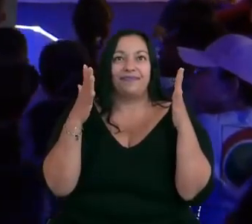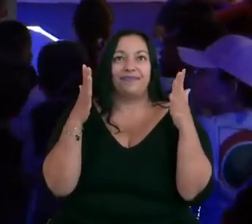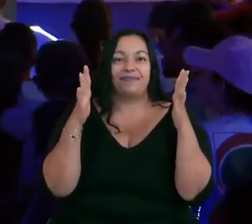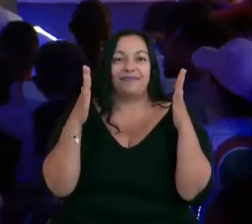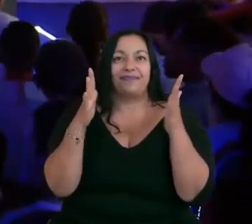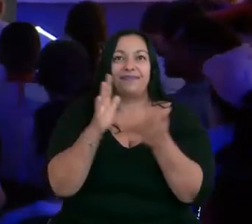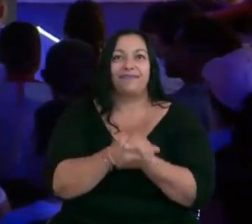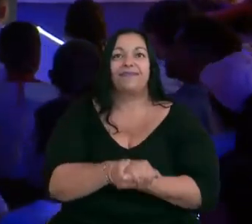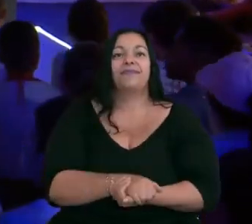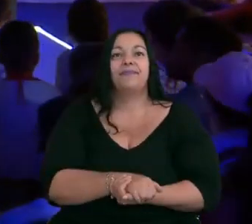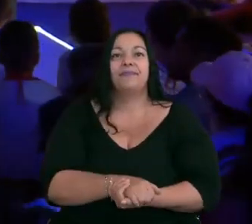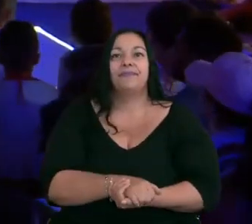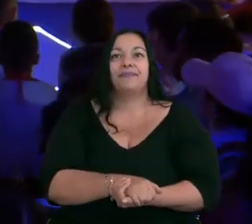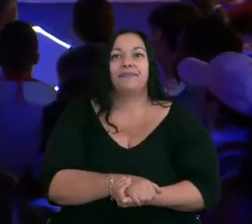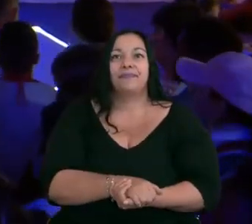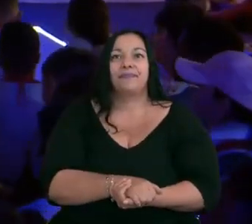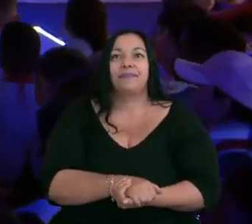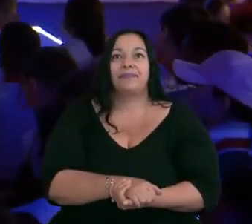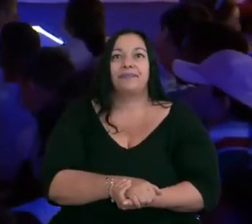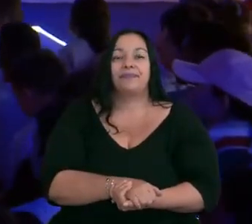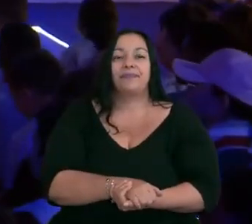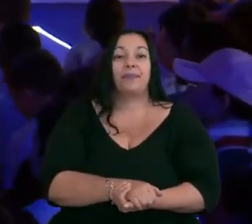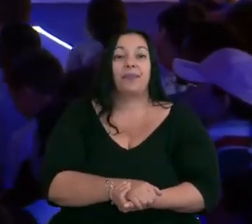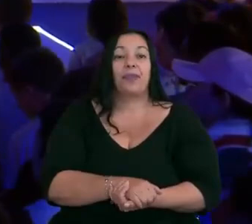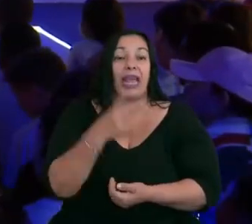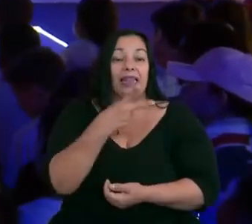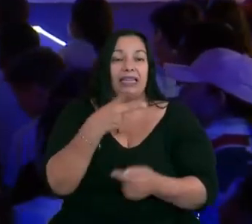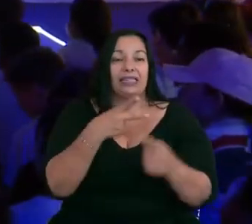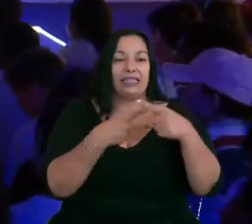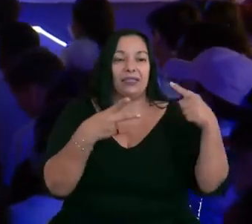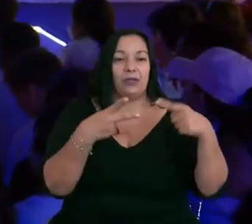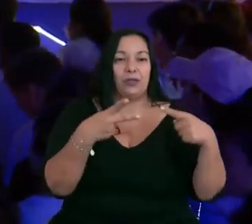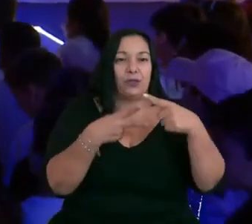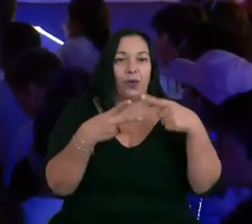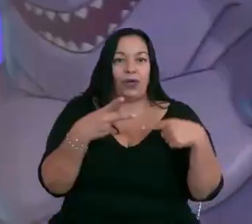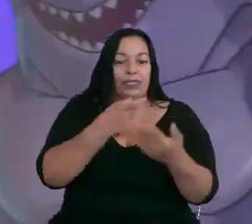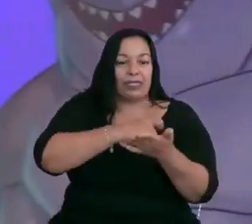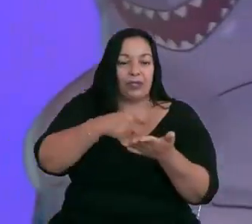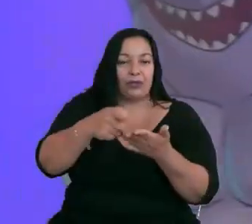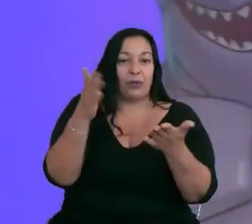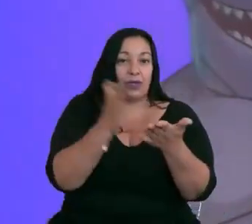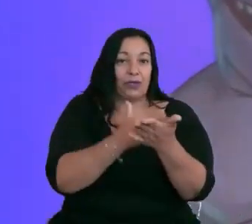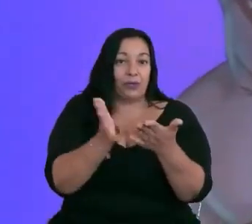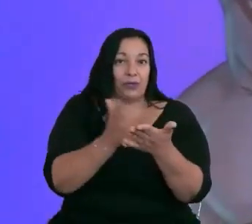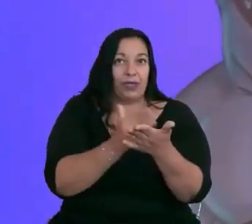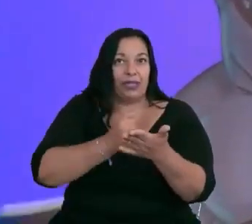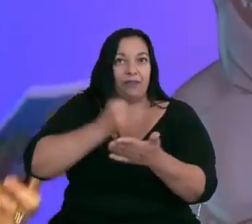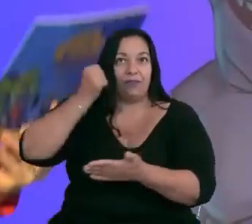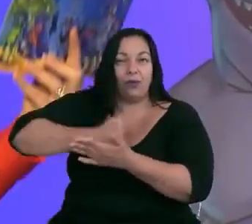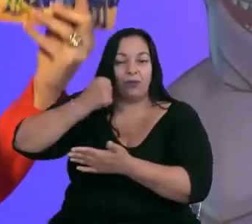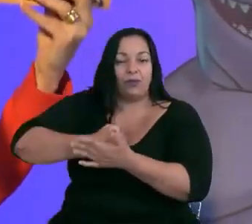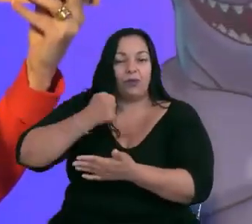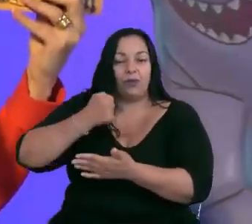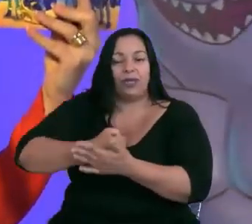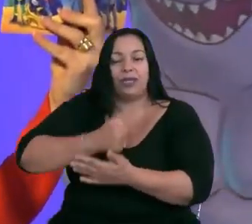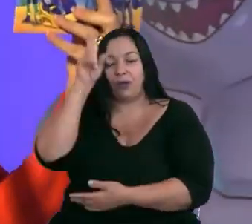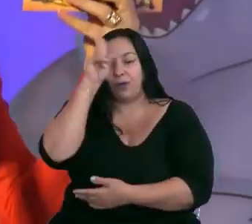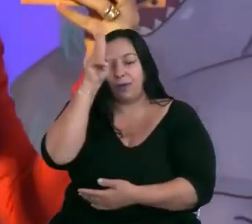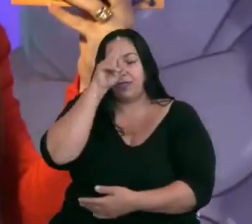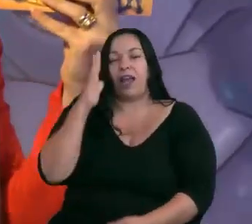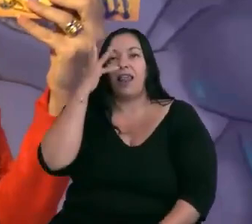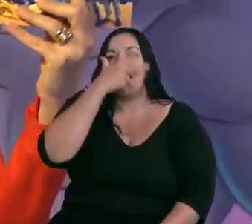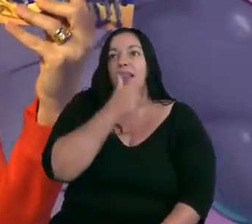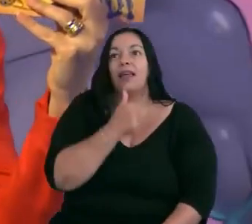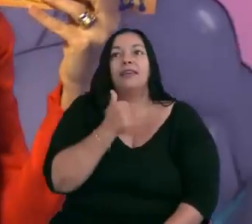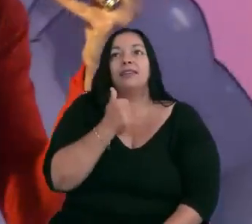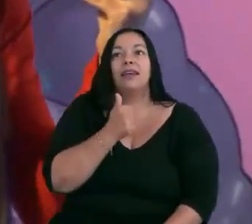Muito bem. Eles, o Luigi e o Rafael, construíram uma história muito linda que está neste